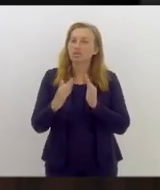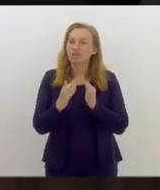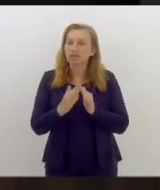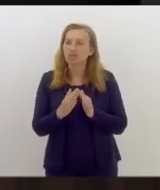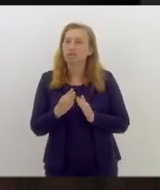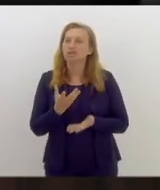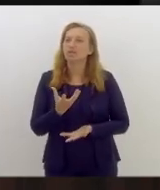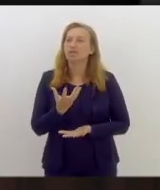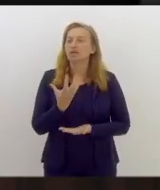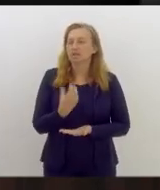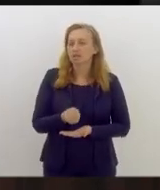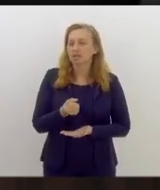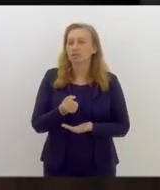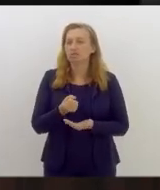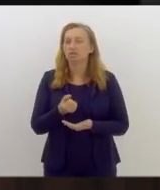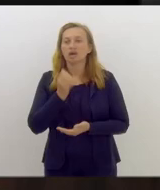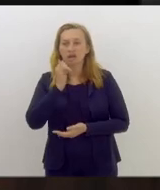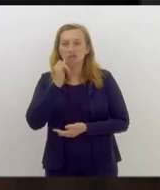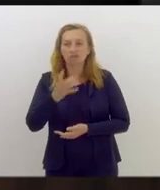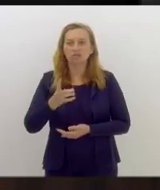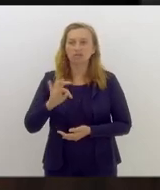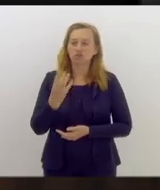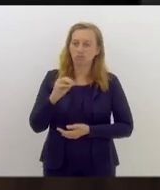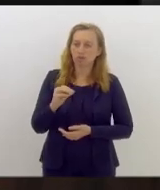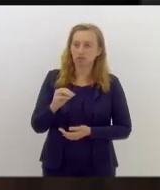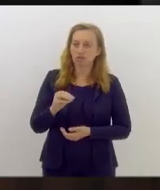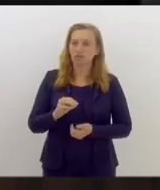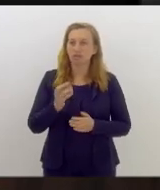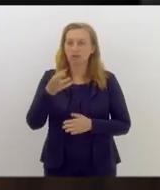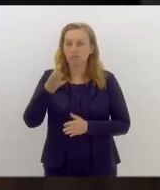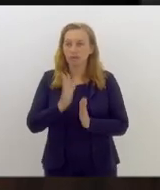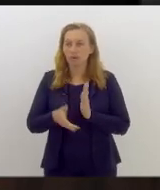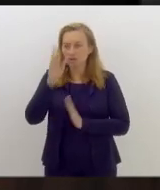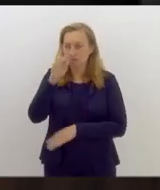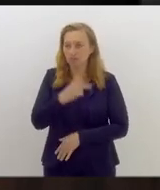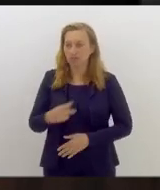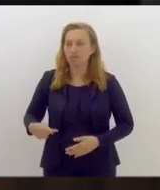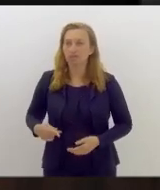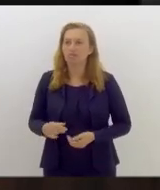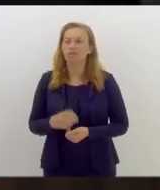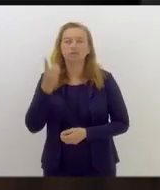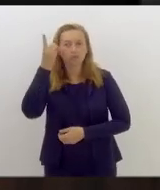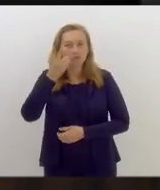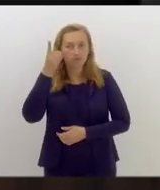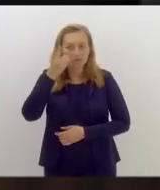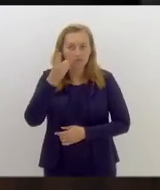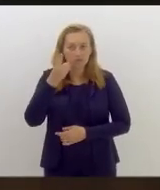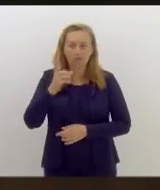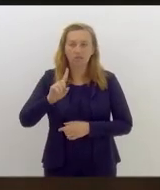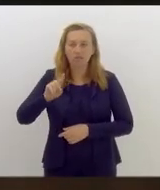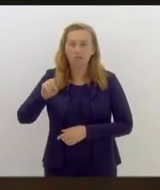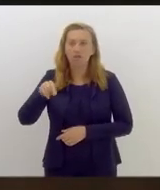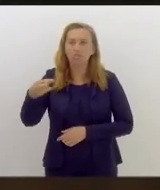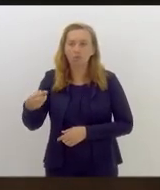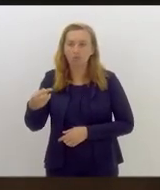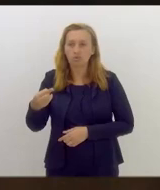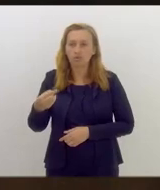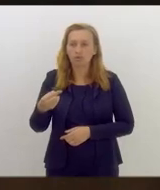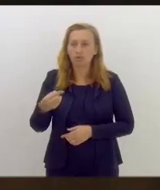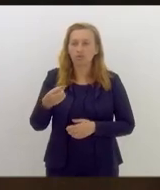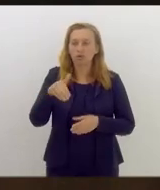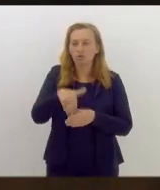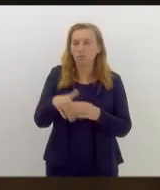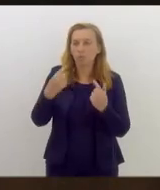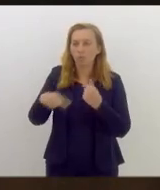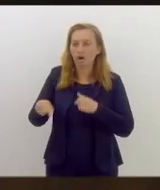Proposições Externas, favorável, relator, deputado Chico Machado. Pela ordem, presidente. Deputado... É no antepenúltimo, pedir registrar meu voto